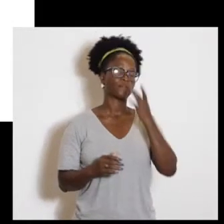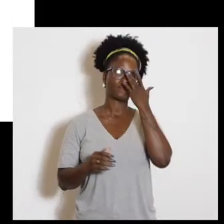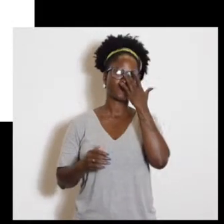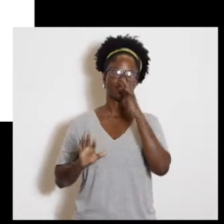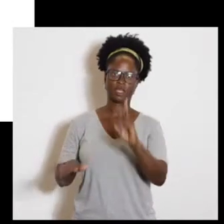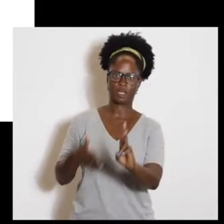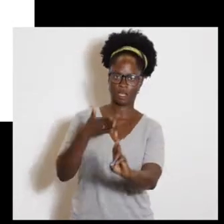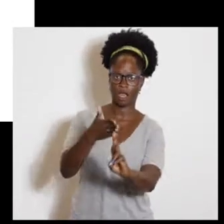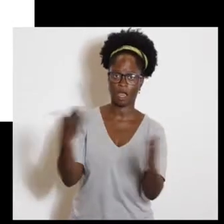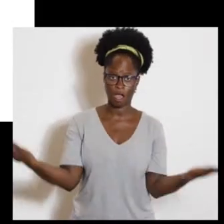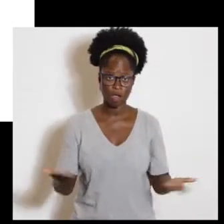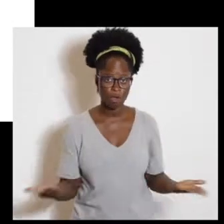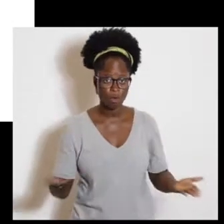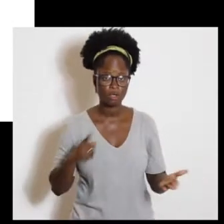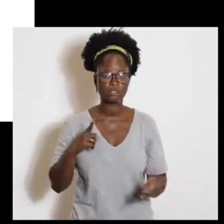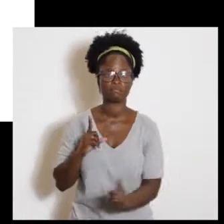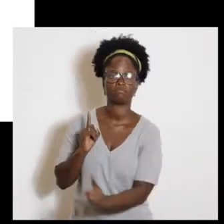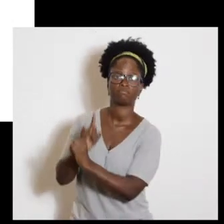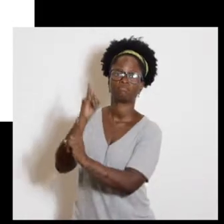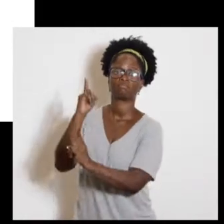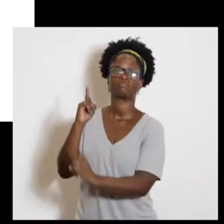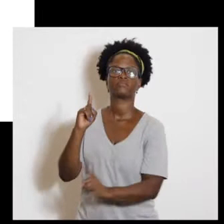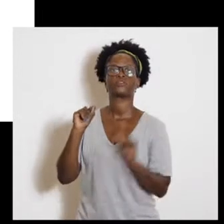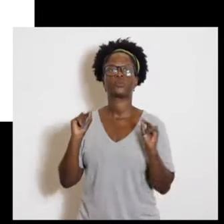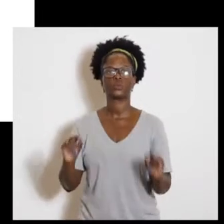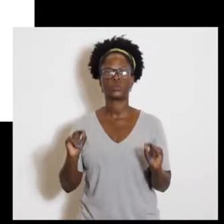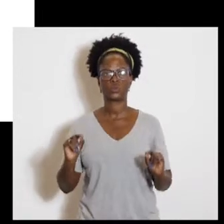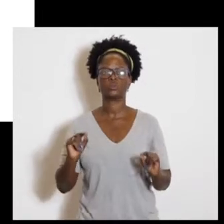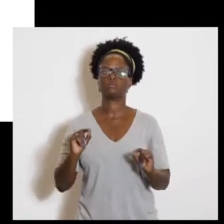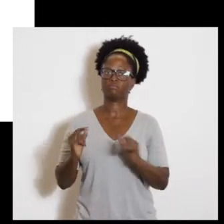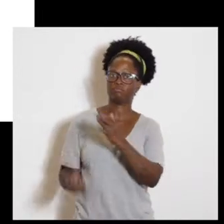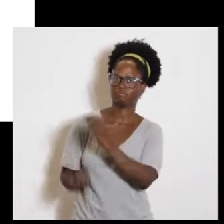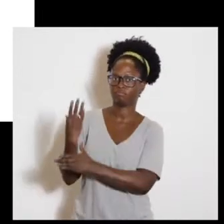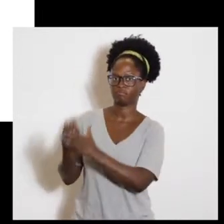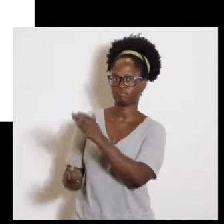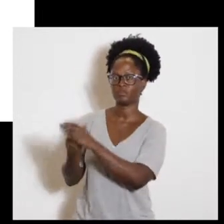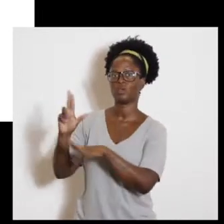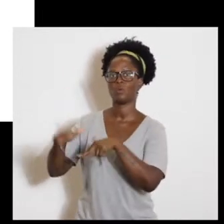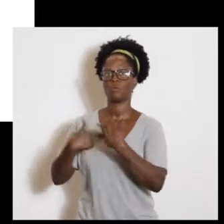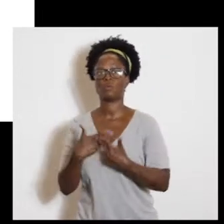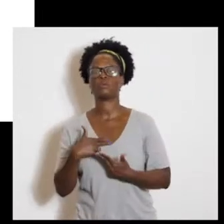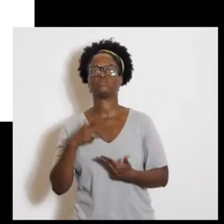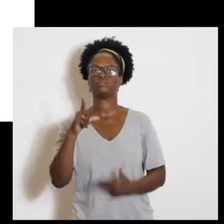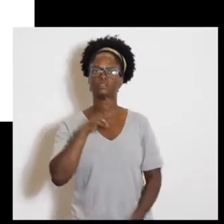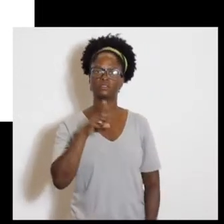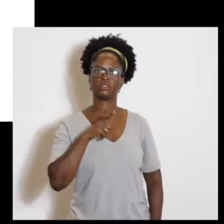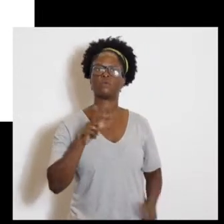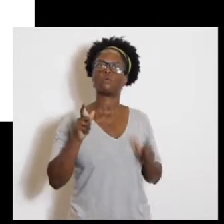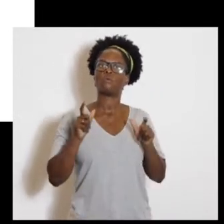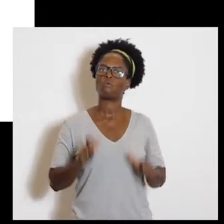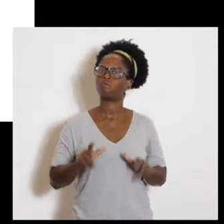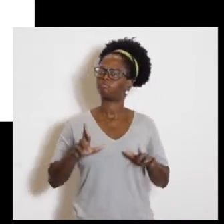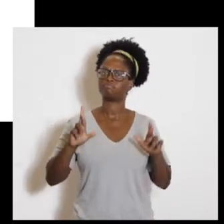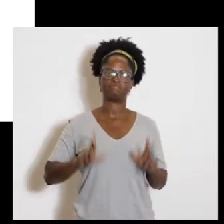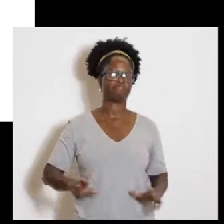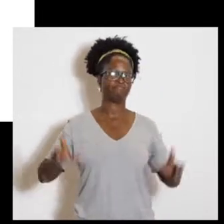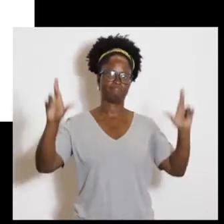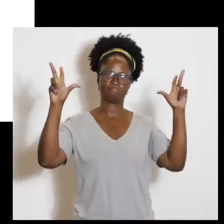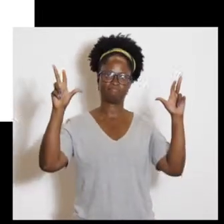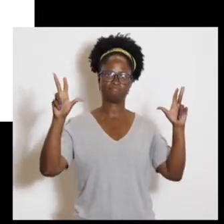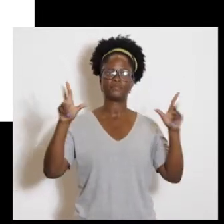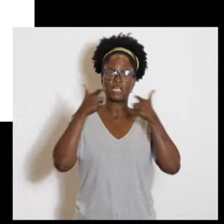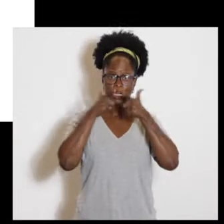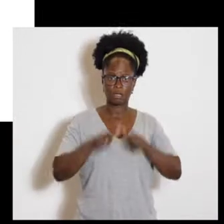representação agora surge se gesta se produz a partir de outro lugar em diferentes